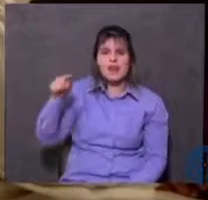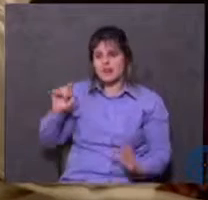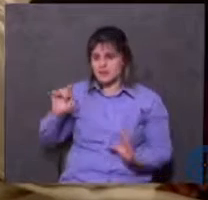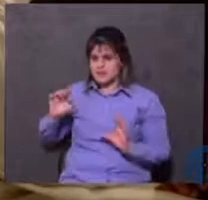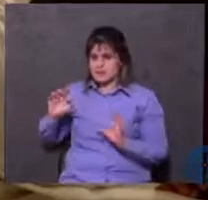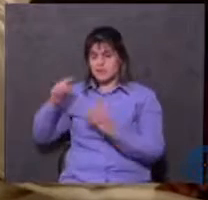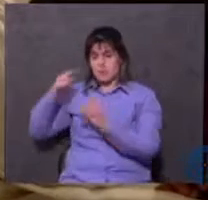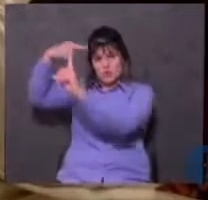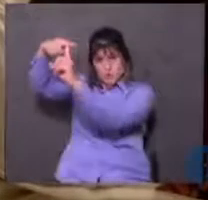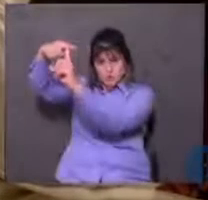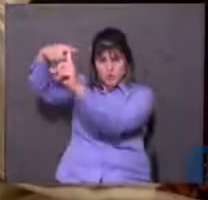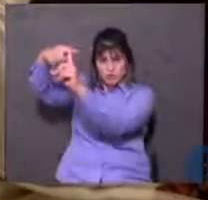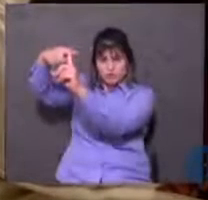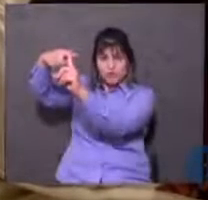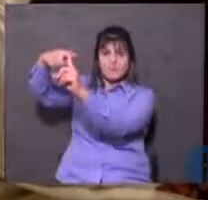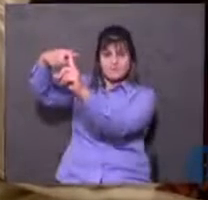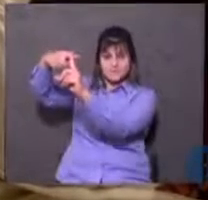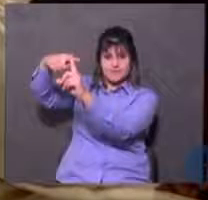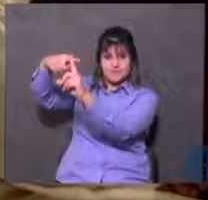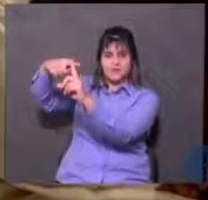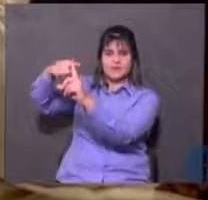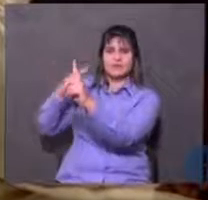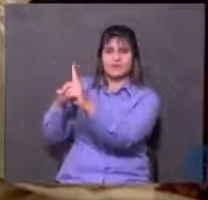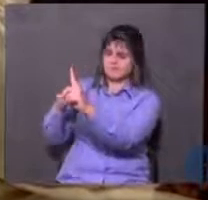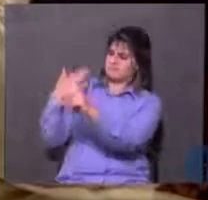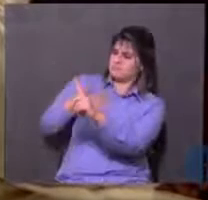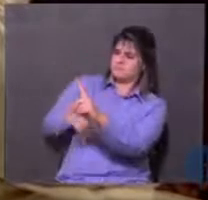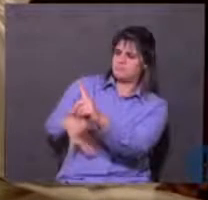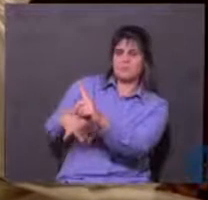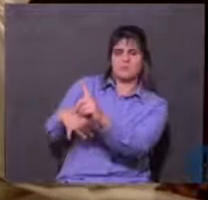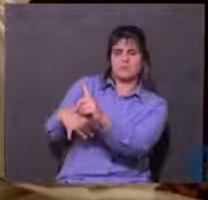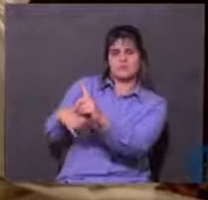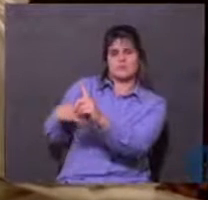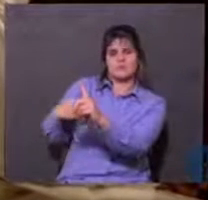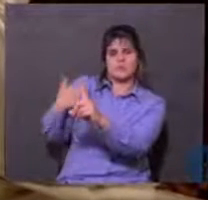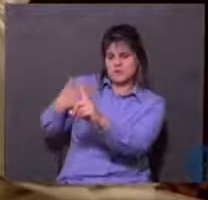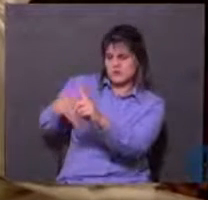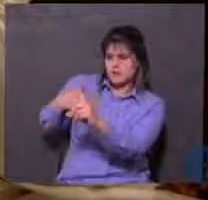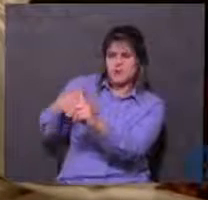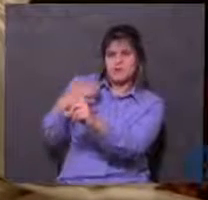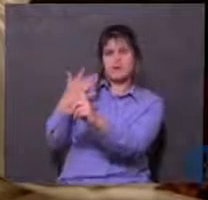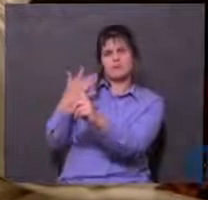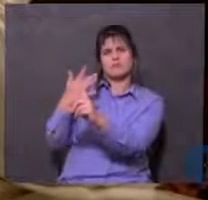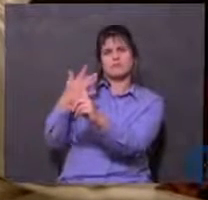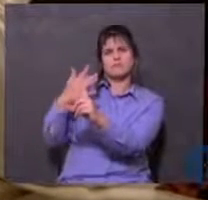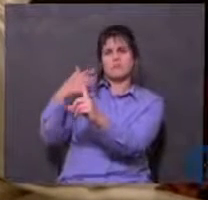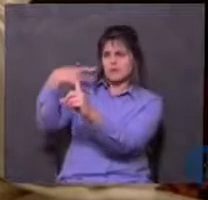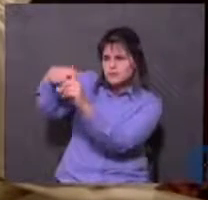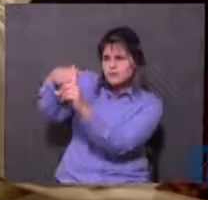cruz, de troncos toscos, como se fora de sobreiro com a casca.